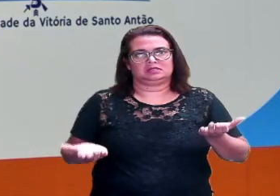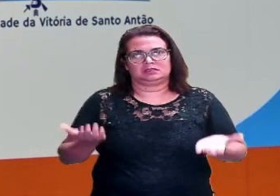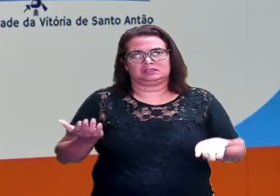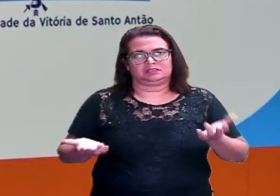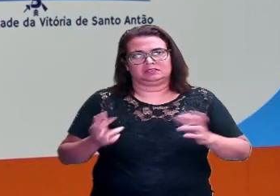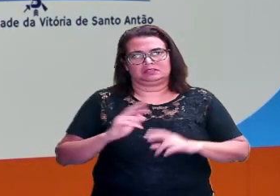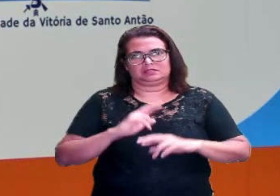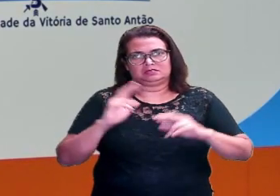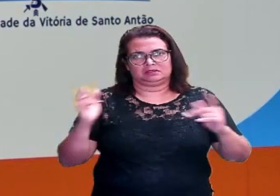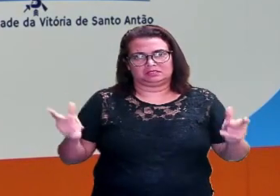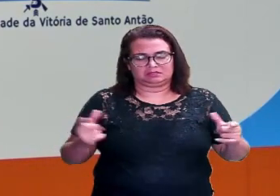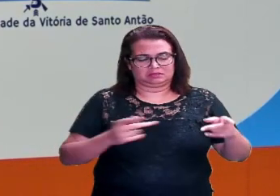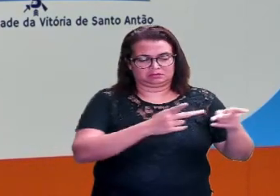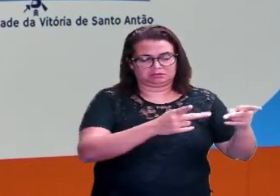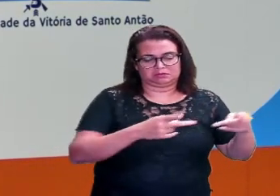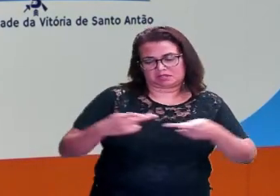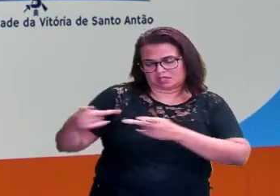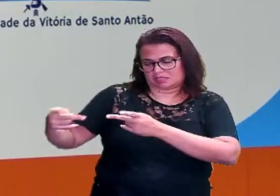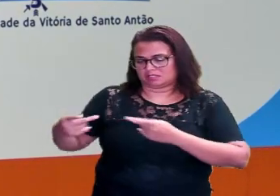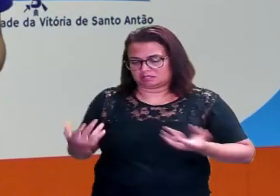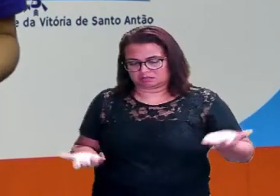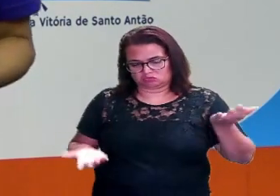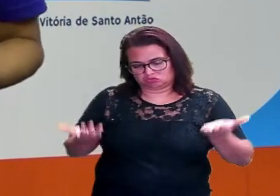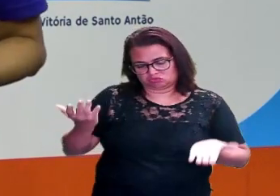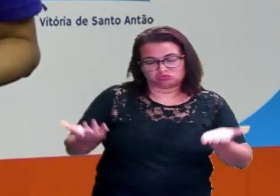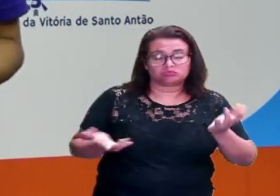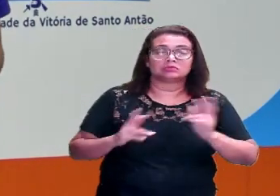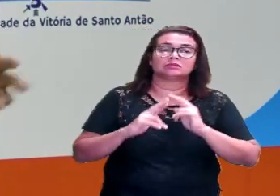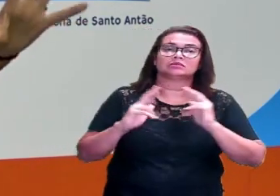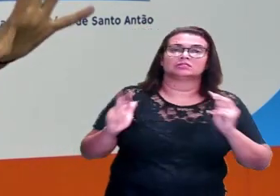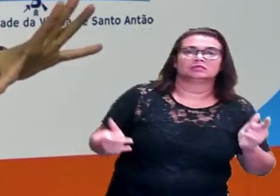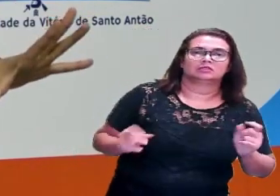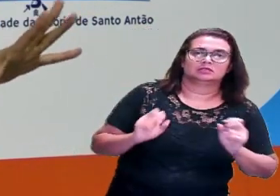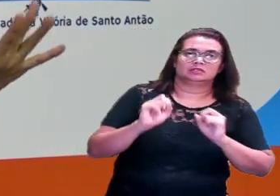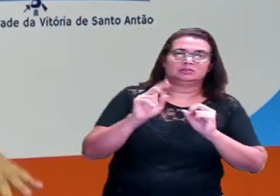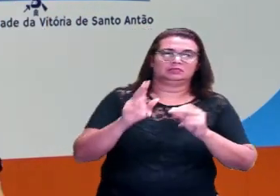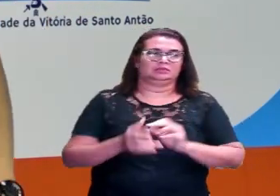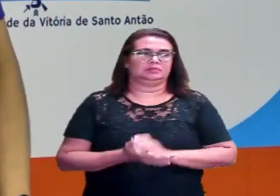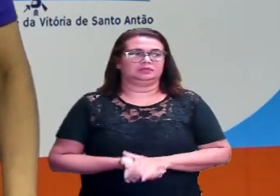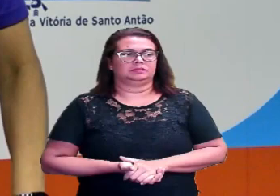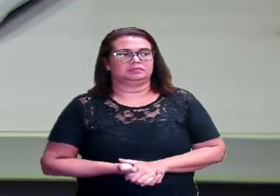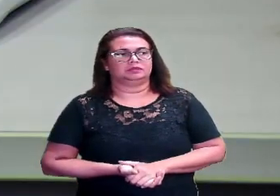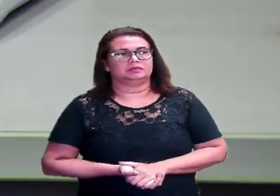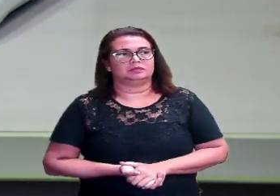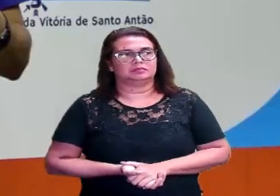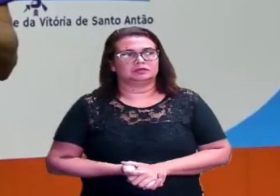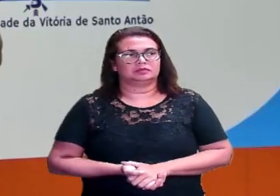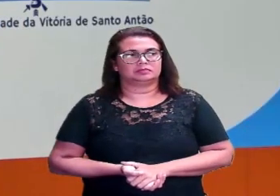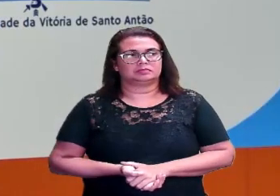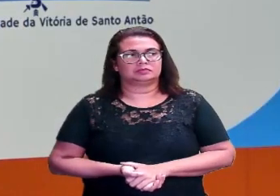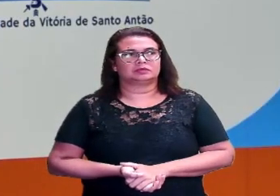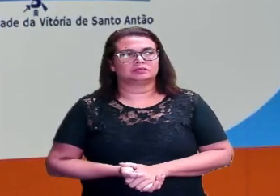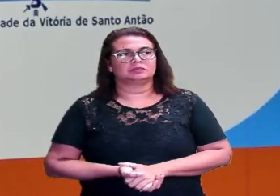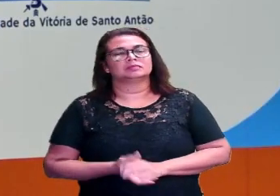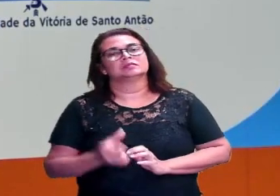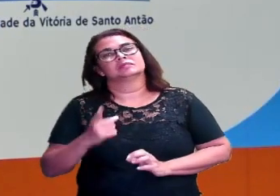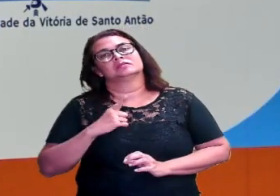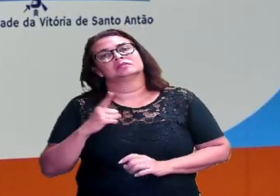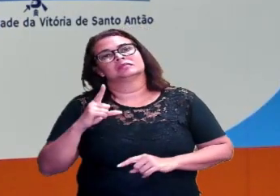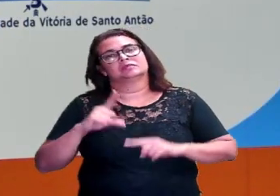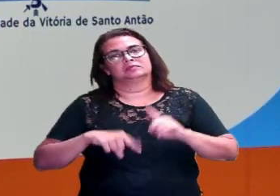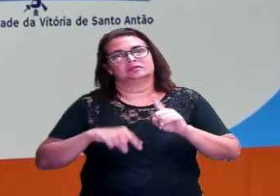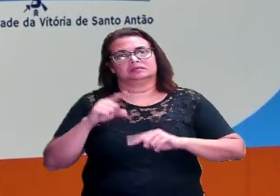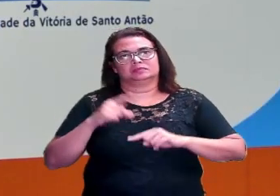tem os pratos, as bandejas, ok? Então, vamos ver aqui. Eu trouxe esse objeto,